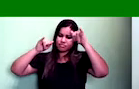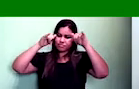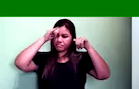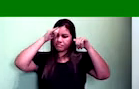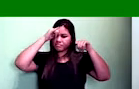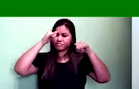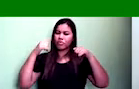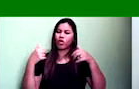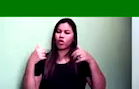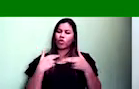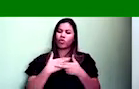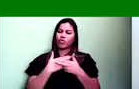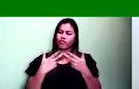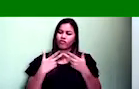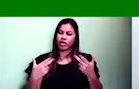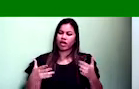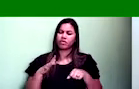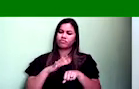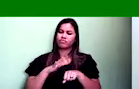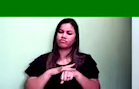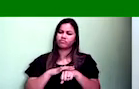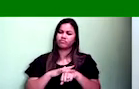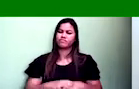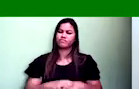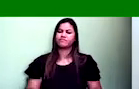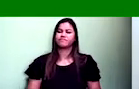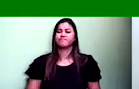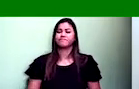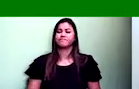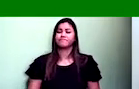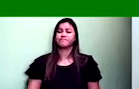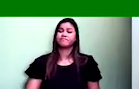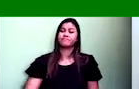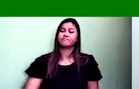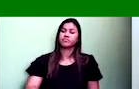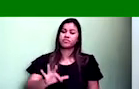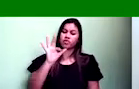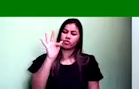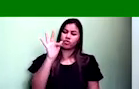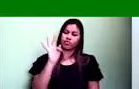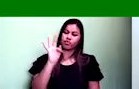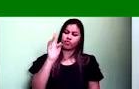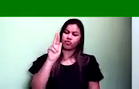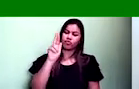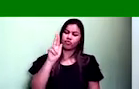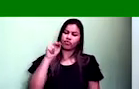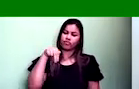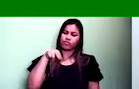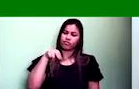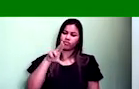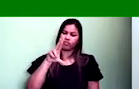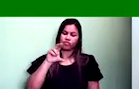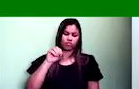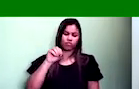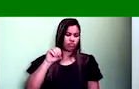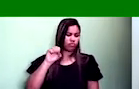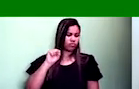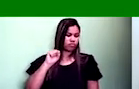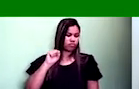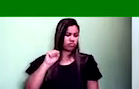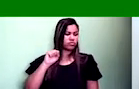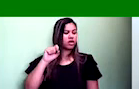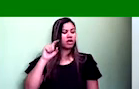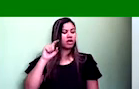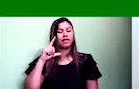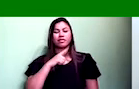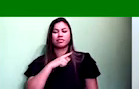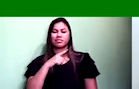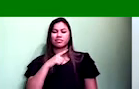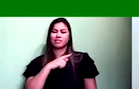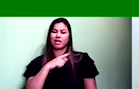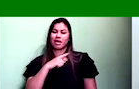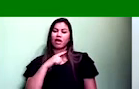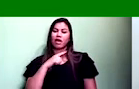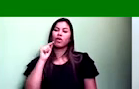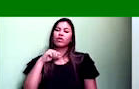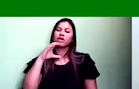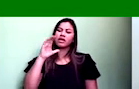doenças. Fungos. A mais famosa, a candidíase, causada pela